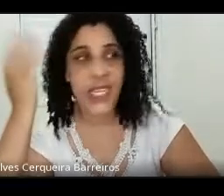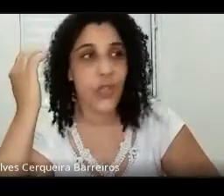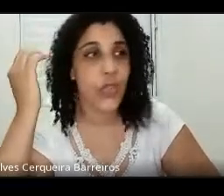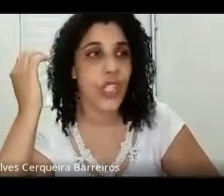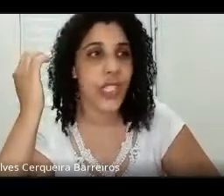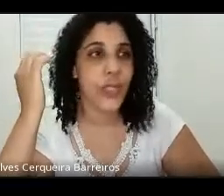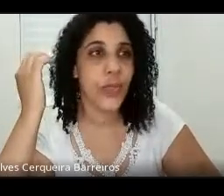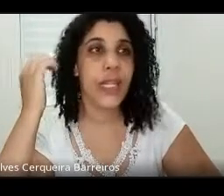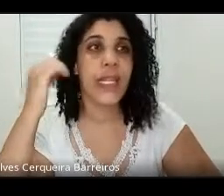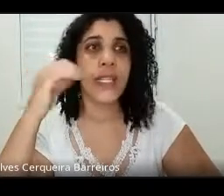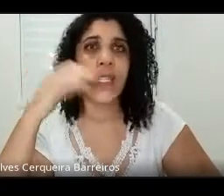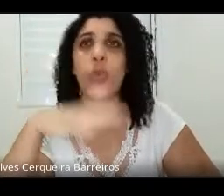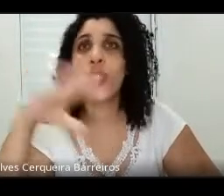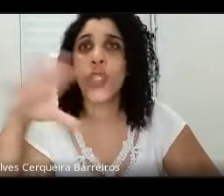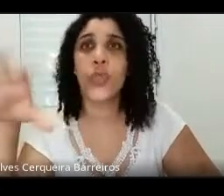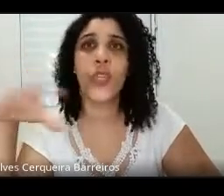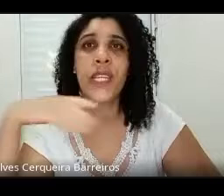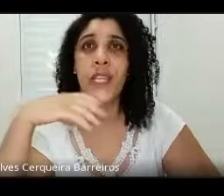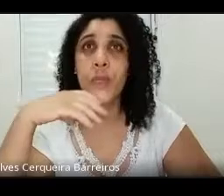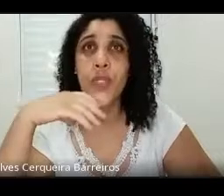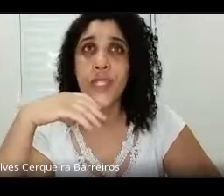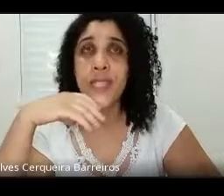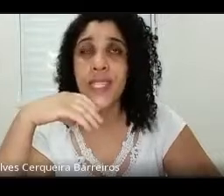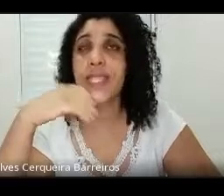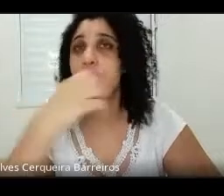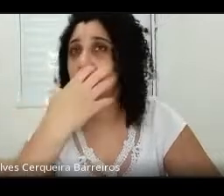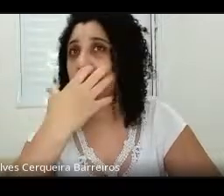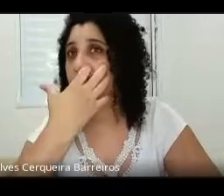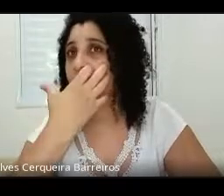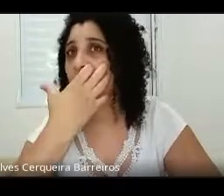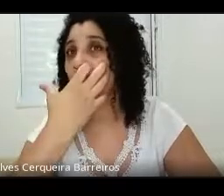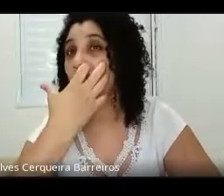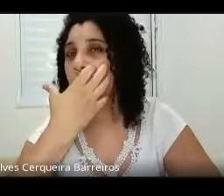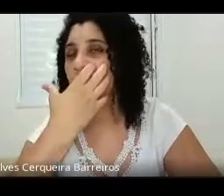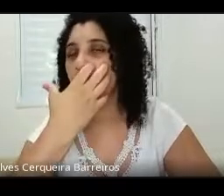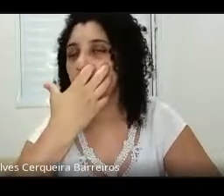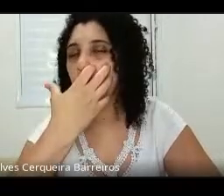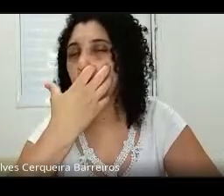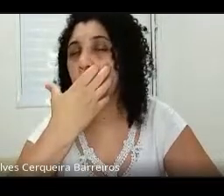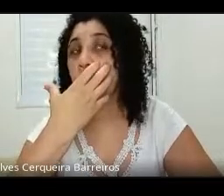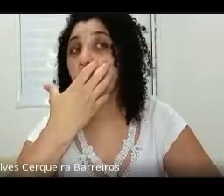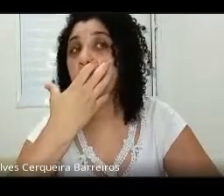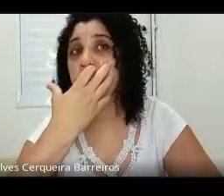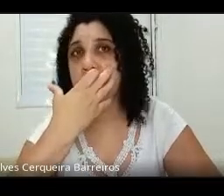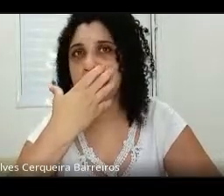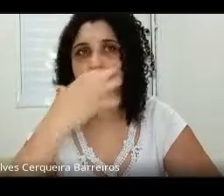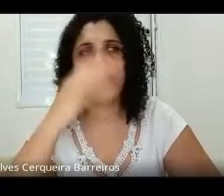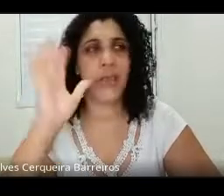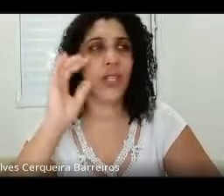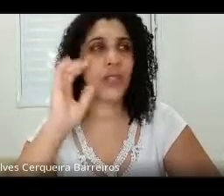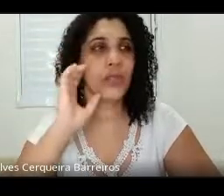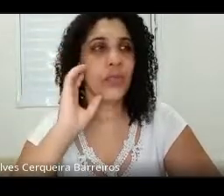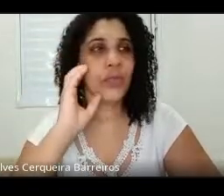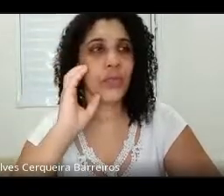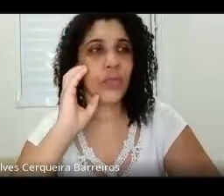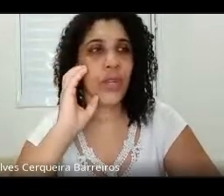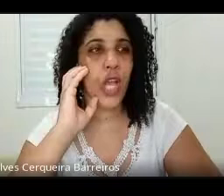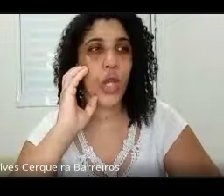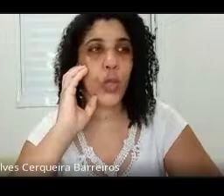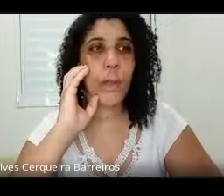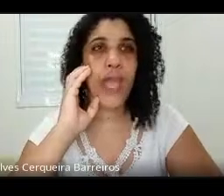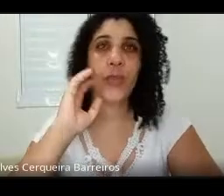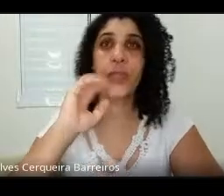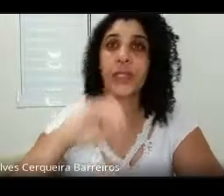o INES, lá no Rio de Janeiro. Então, o Instituto foi criado em 1857 com esse professor francês, na época